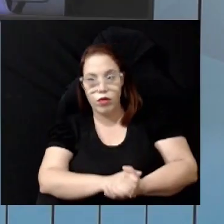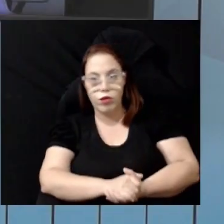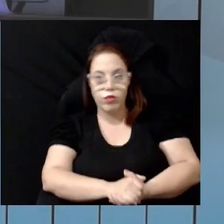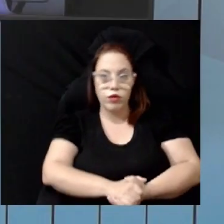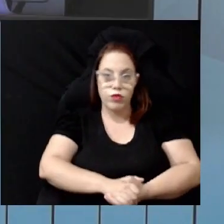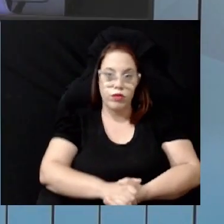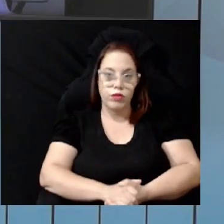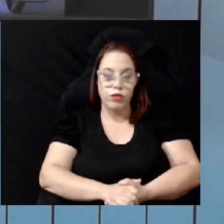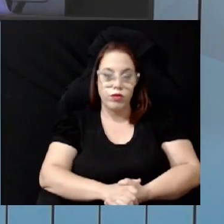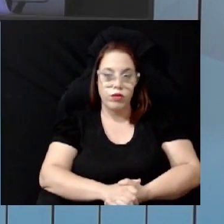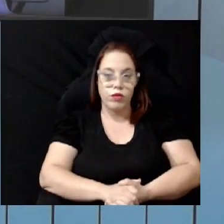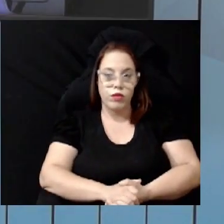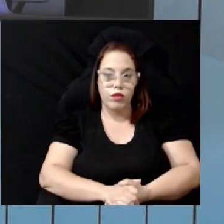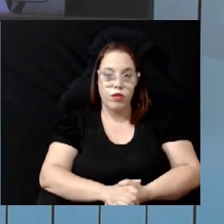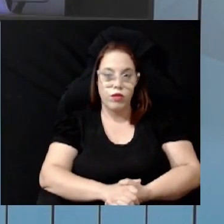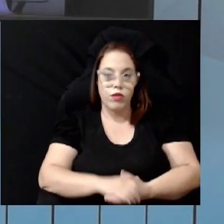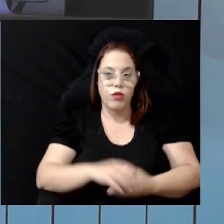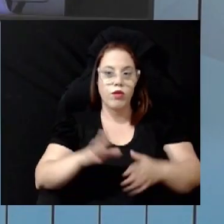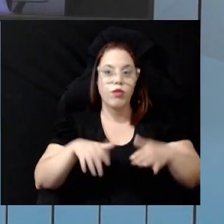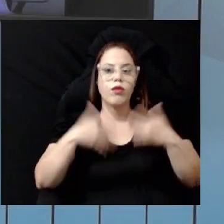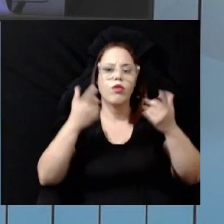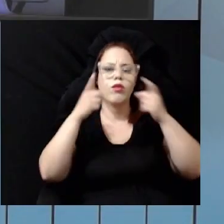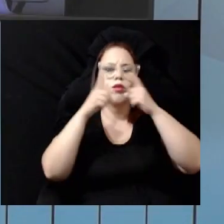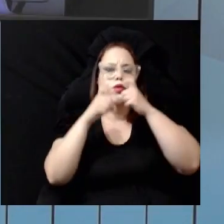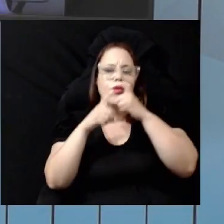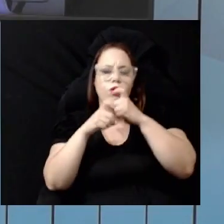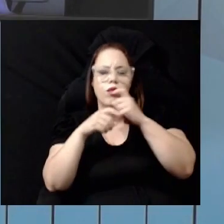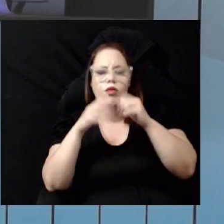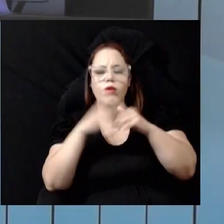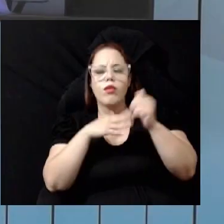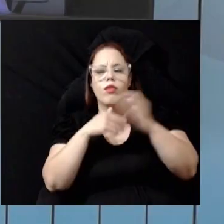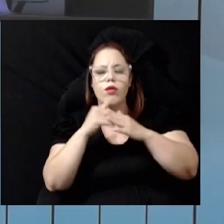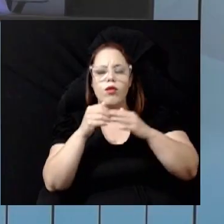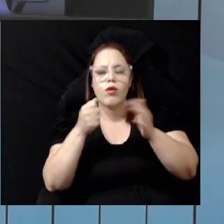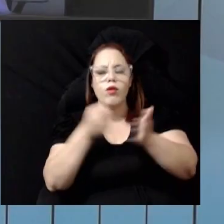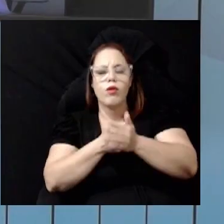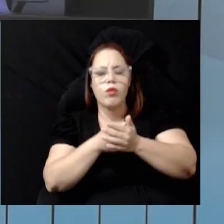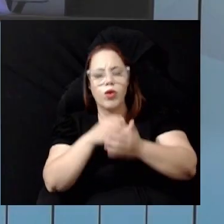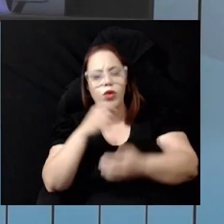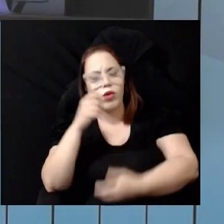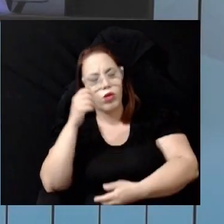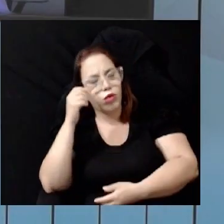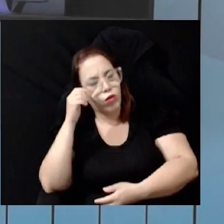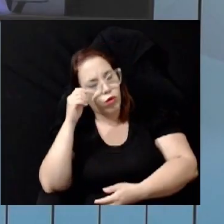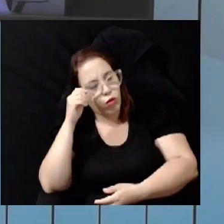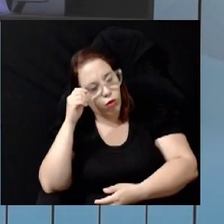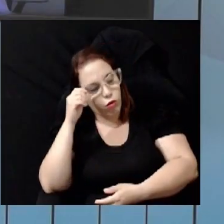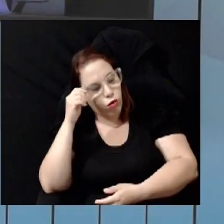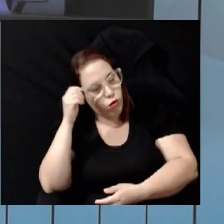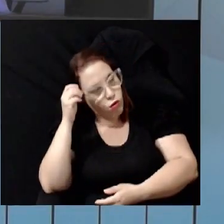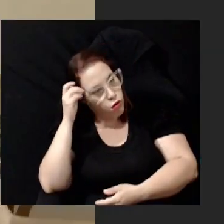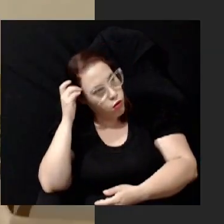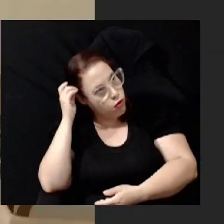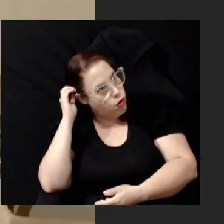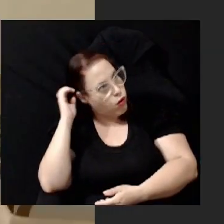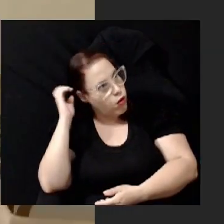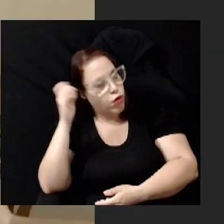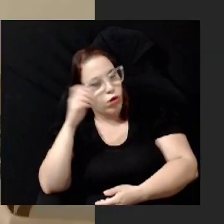para essa área? Quais são também os desafios, né, que esses tratamentos impõem?